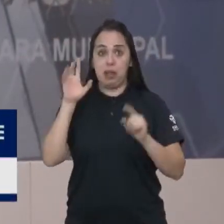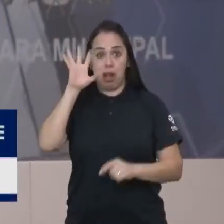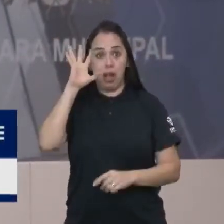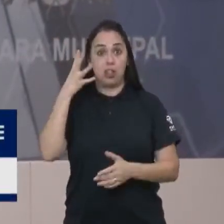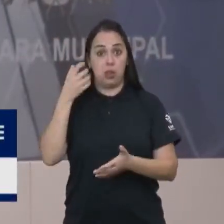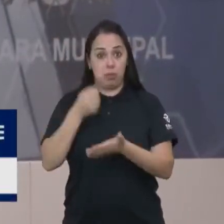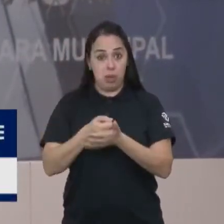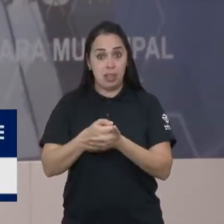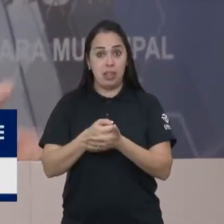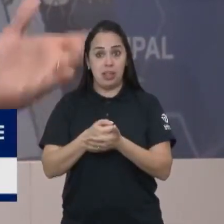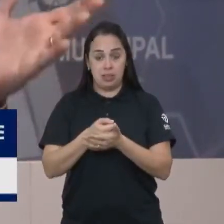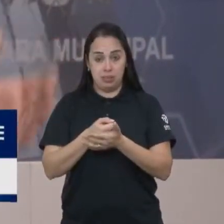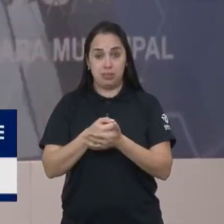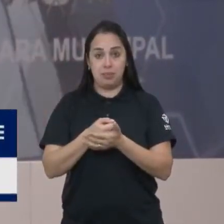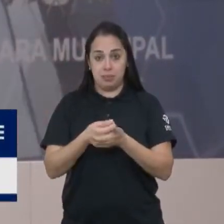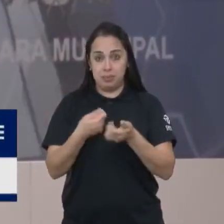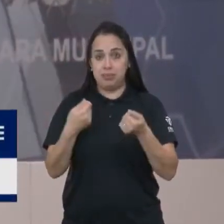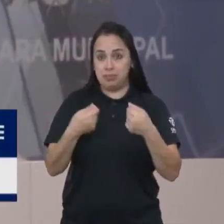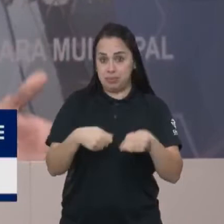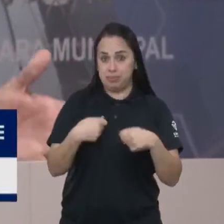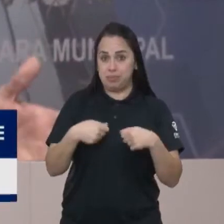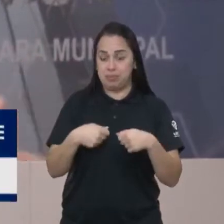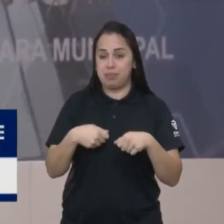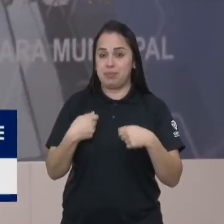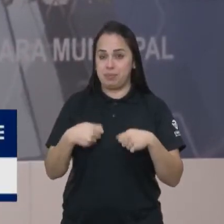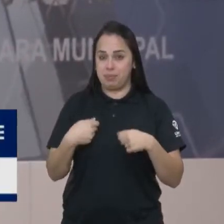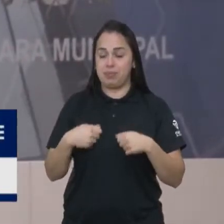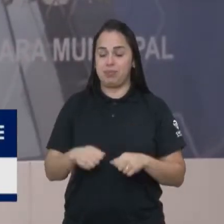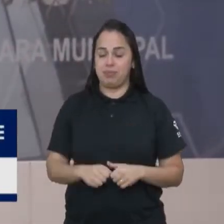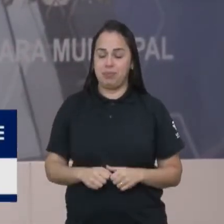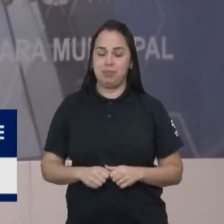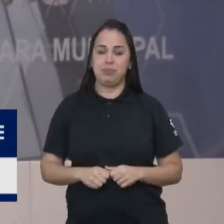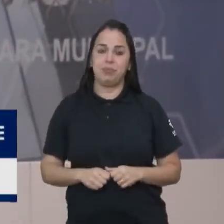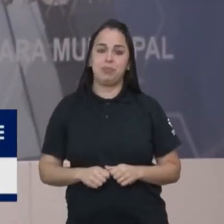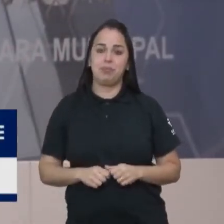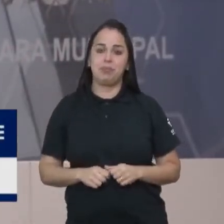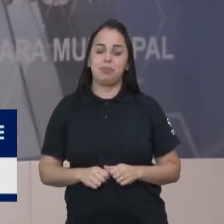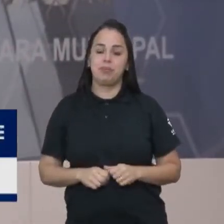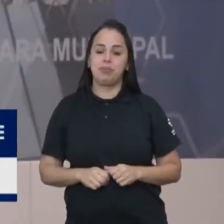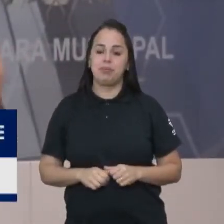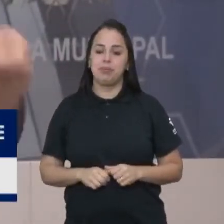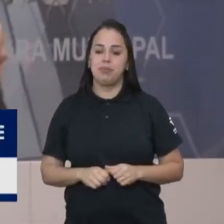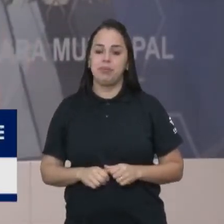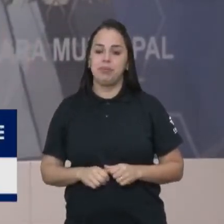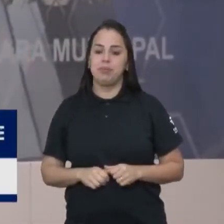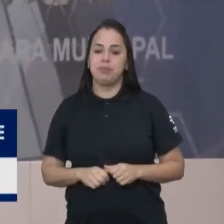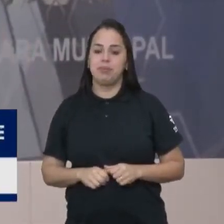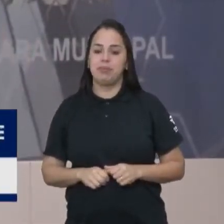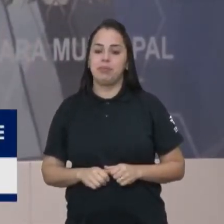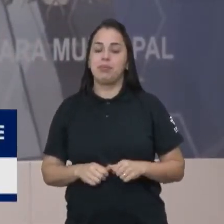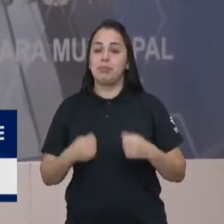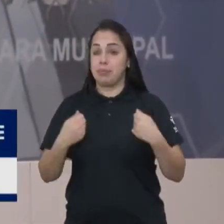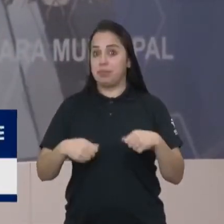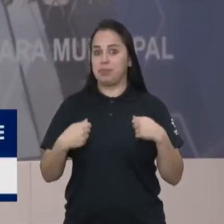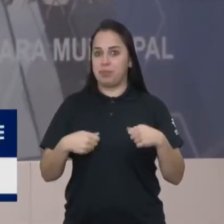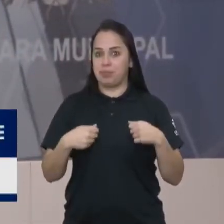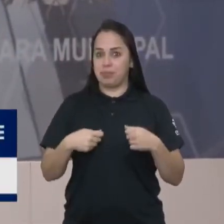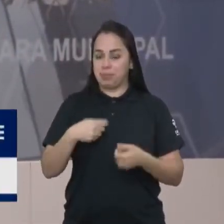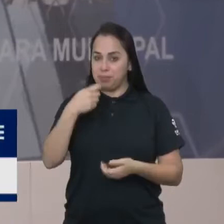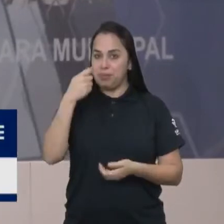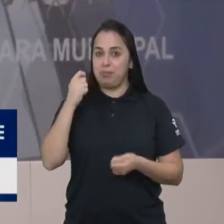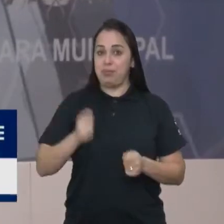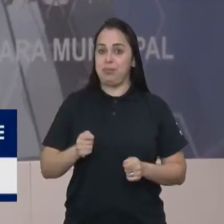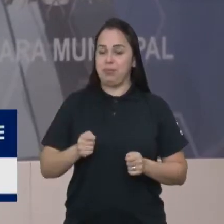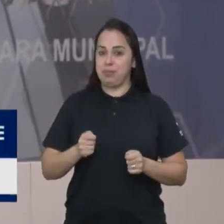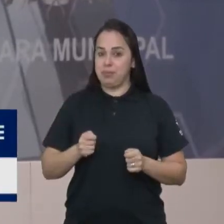muitas vezes passam pelo advogado, né, a maioria das vezes, e que tem que dar a validade jurídica para